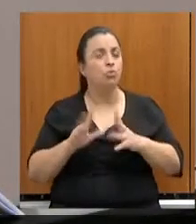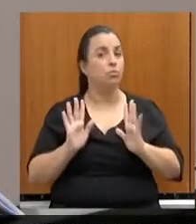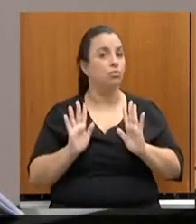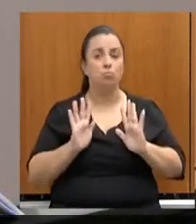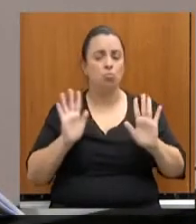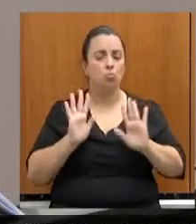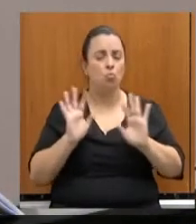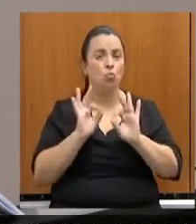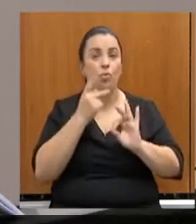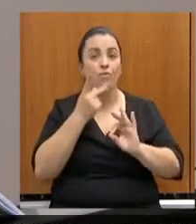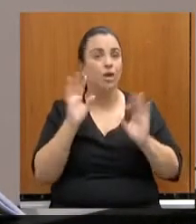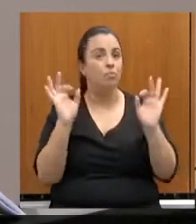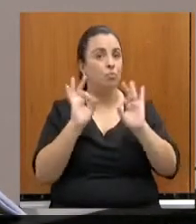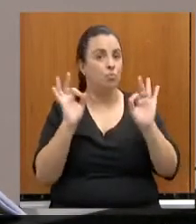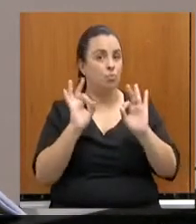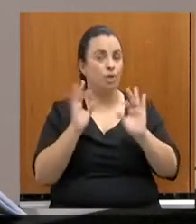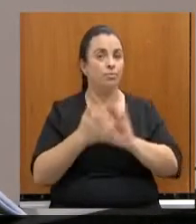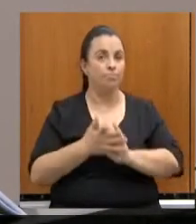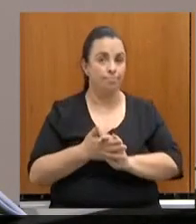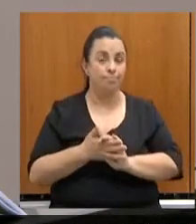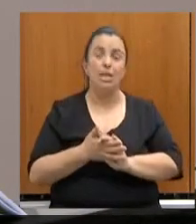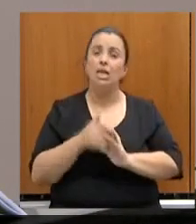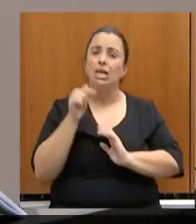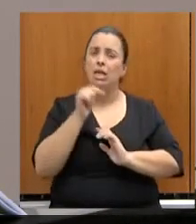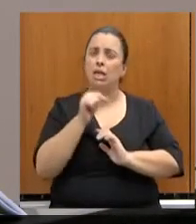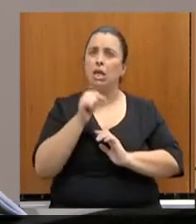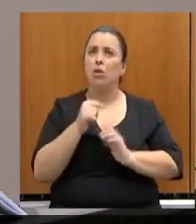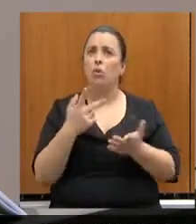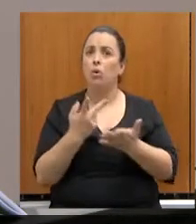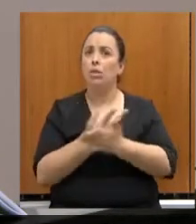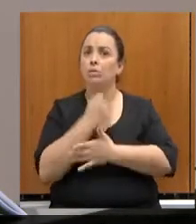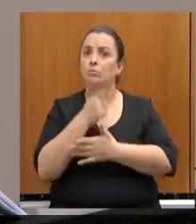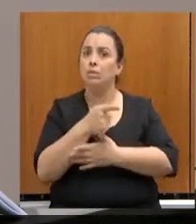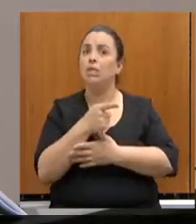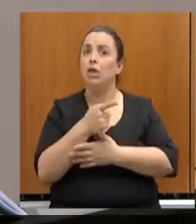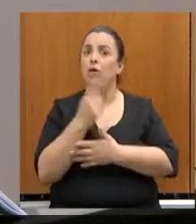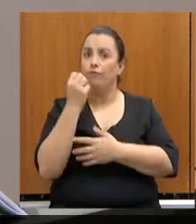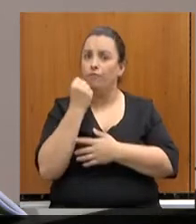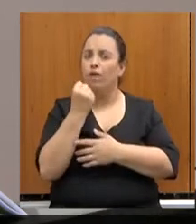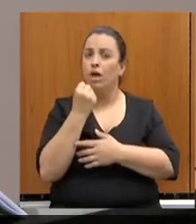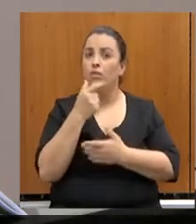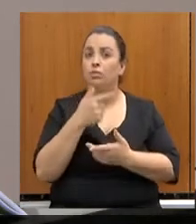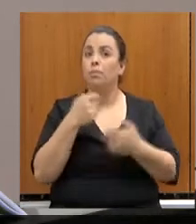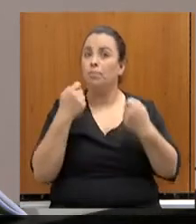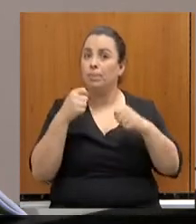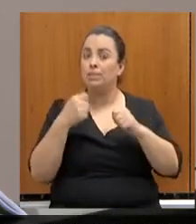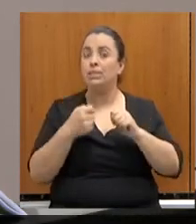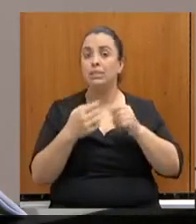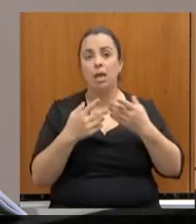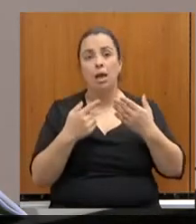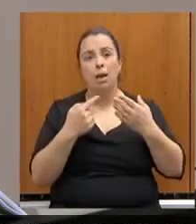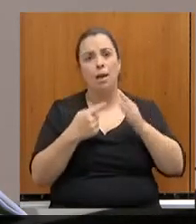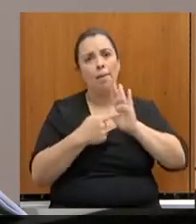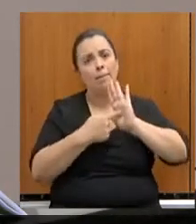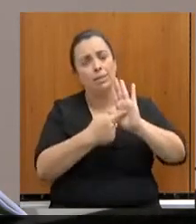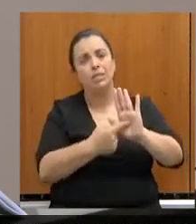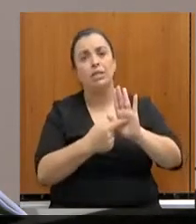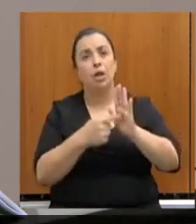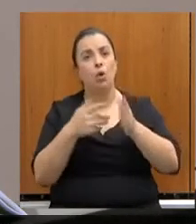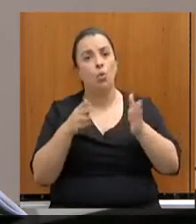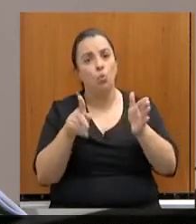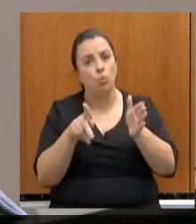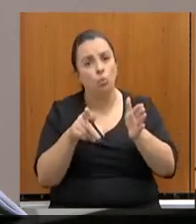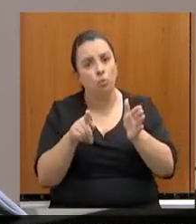no ambiente um empreendimento desse porte pela complexidade envolvida deve apresentar um estudo de impacto ambiental